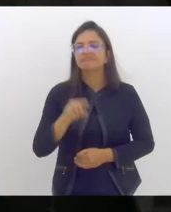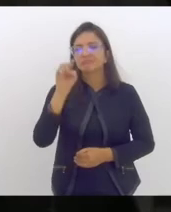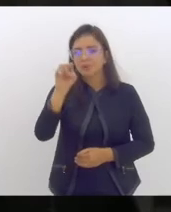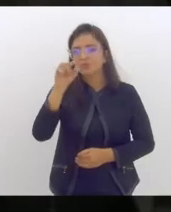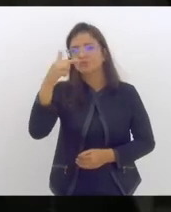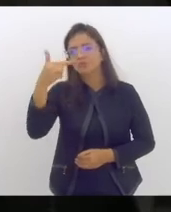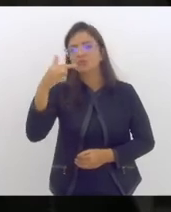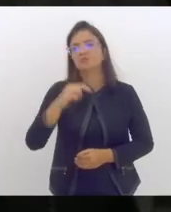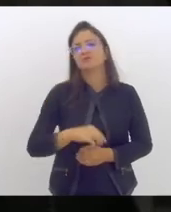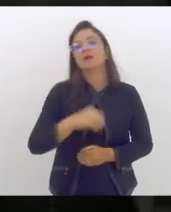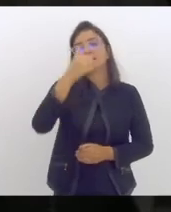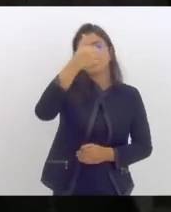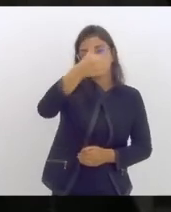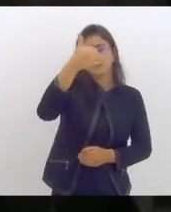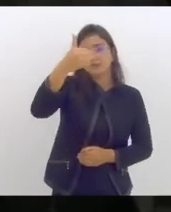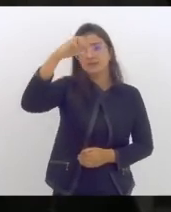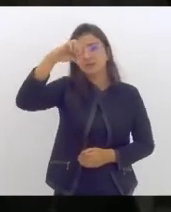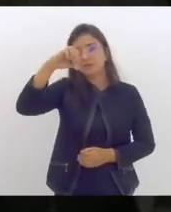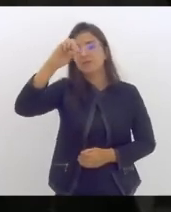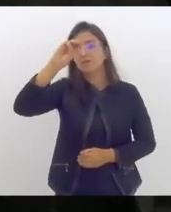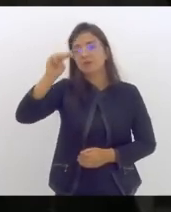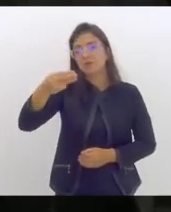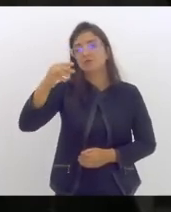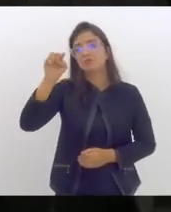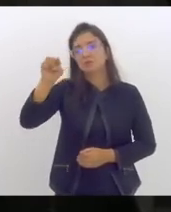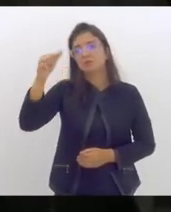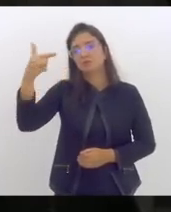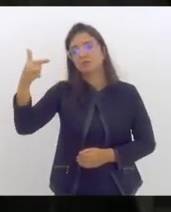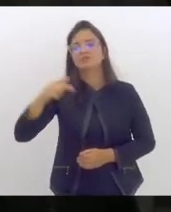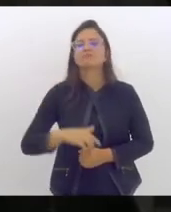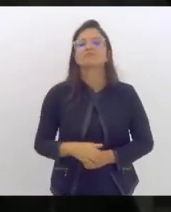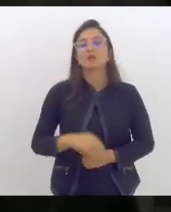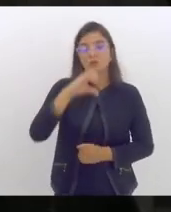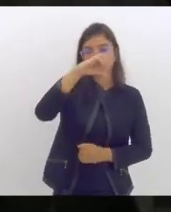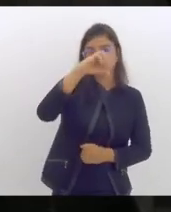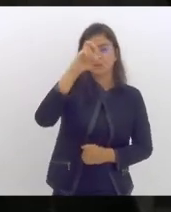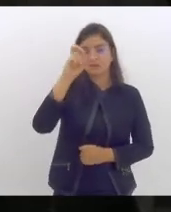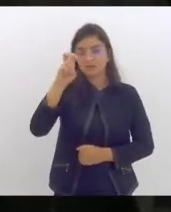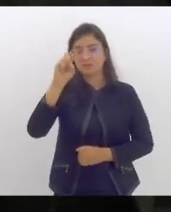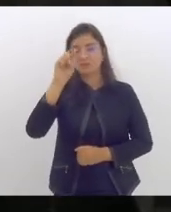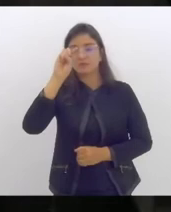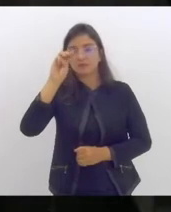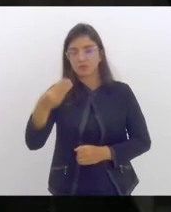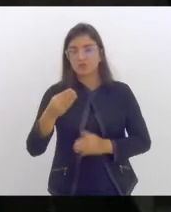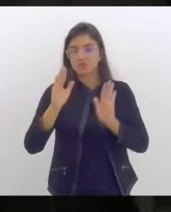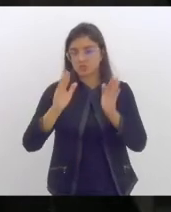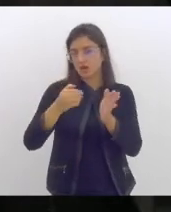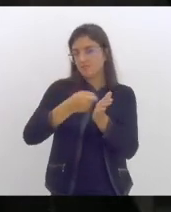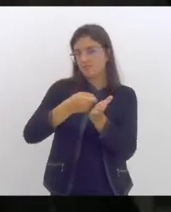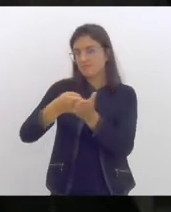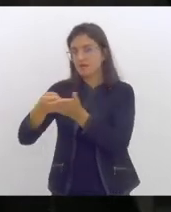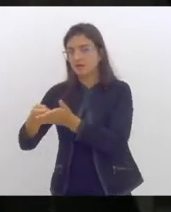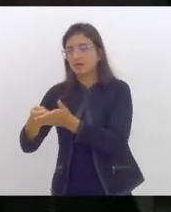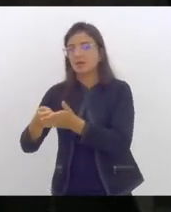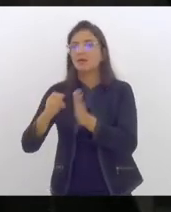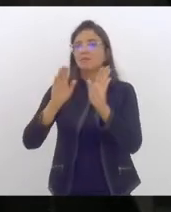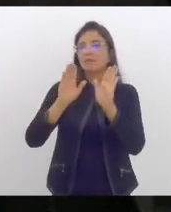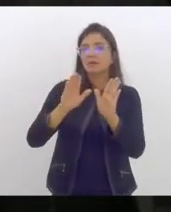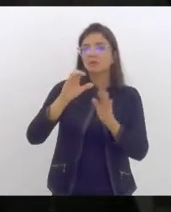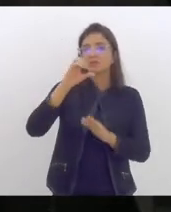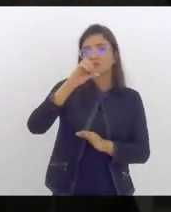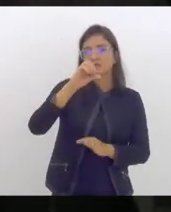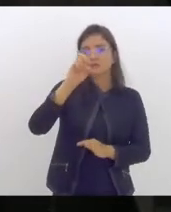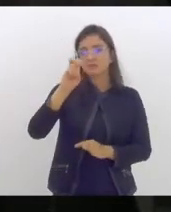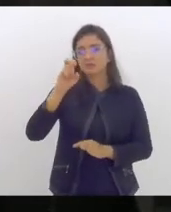119,2 milhões, dos quais 95 milhões já foram liquidados e também os mesmos nos 95